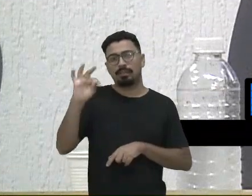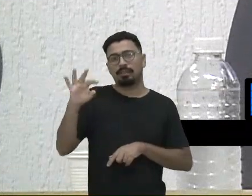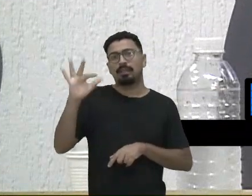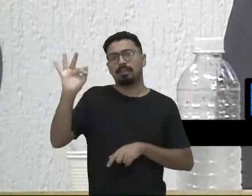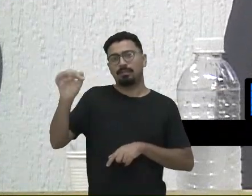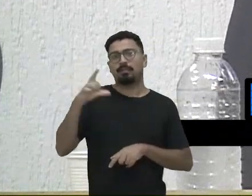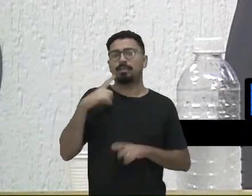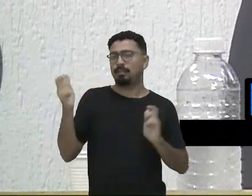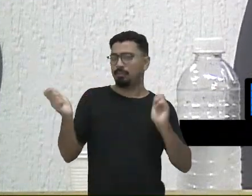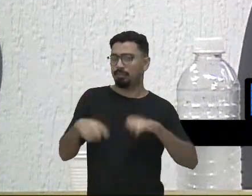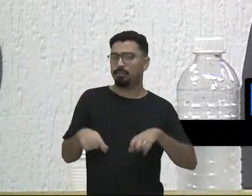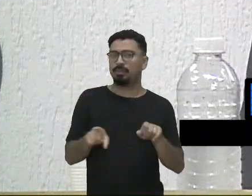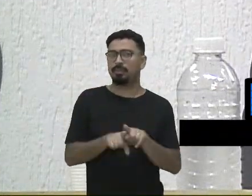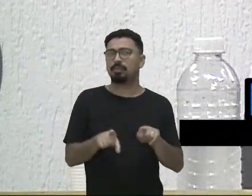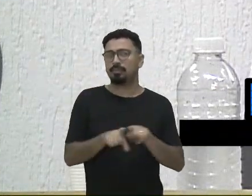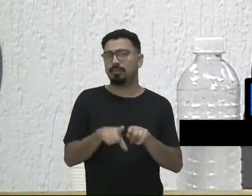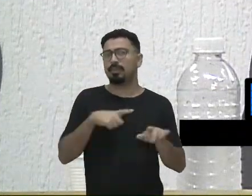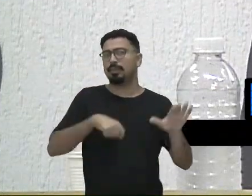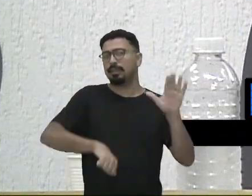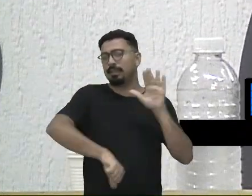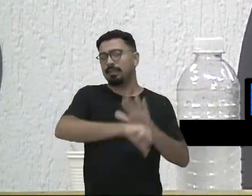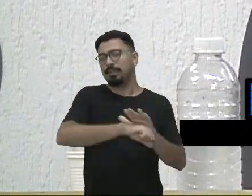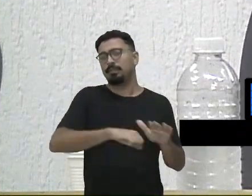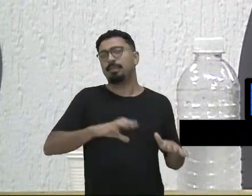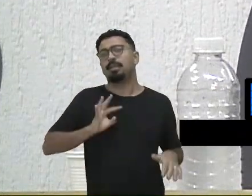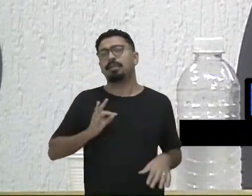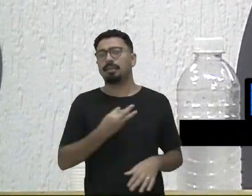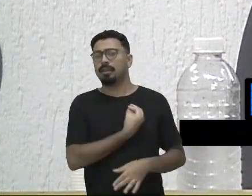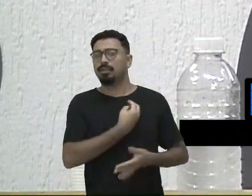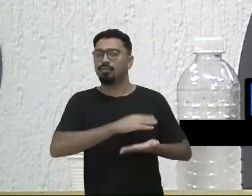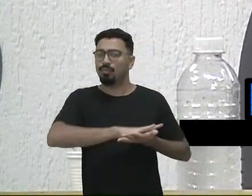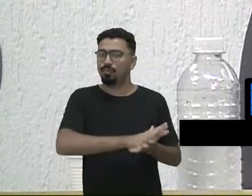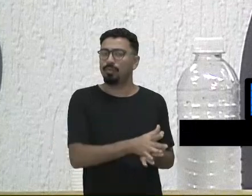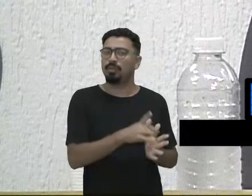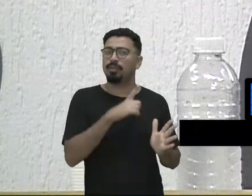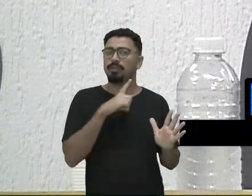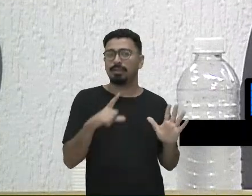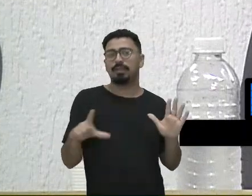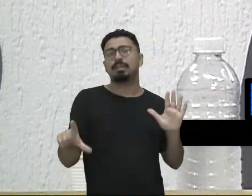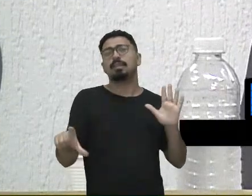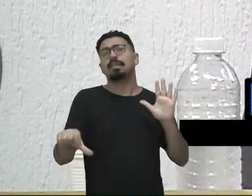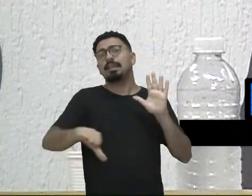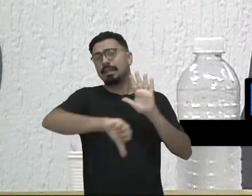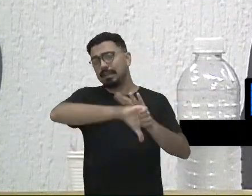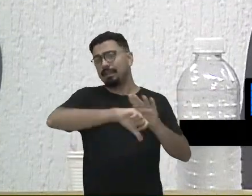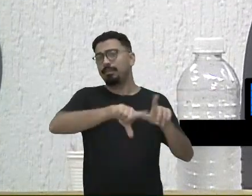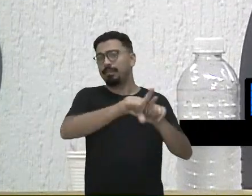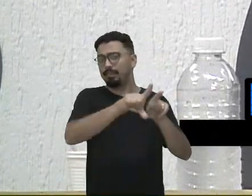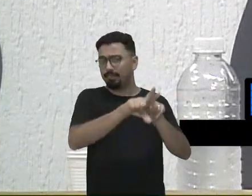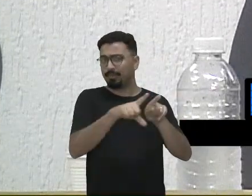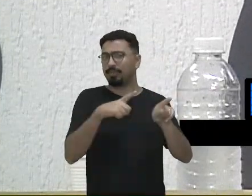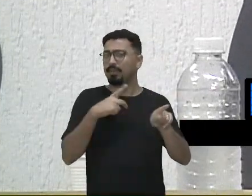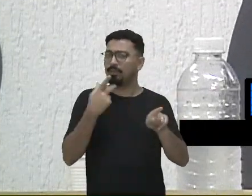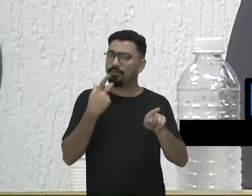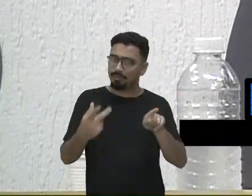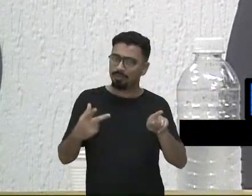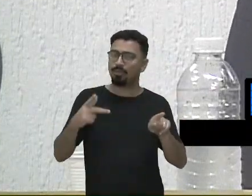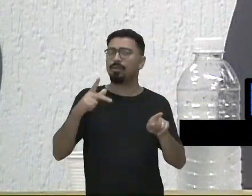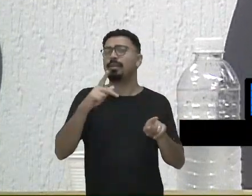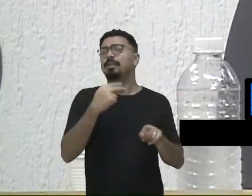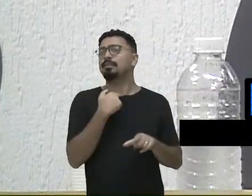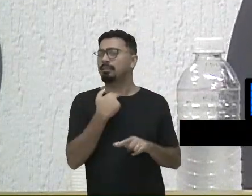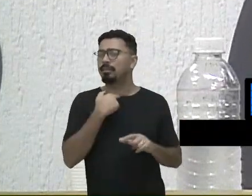e possibilitou a criminalização da homotransfobia, colocando na lei de crimes raciais, e que fala que a negação a um serviço,